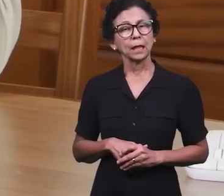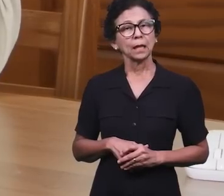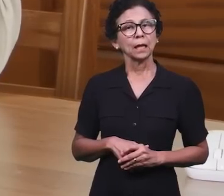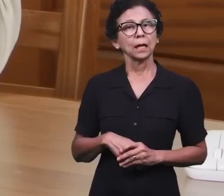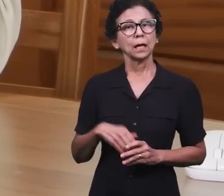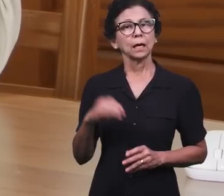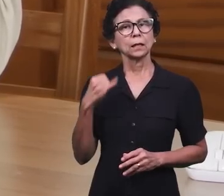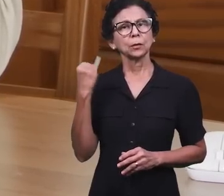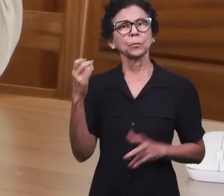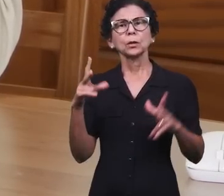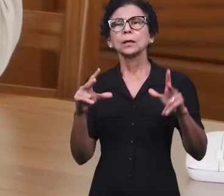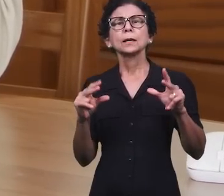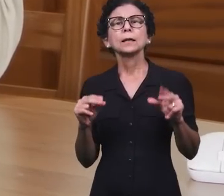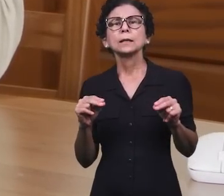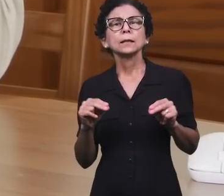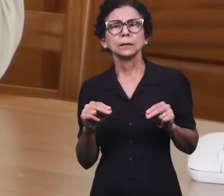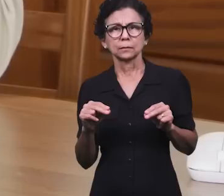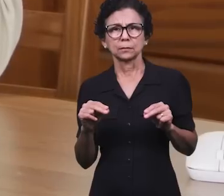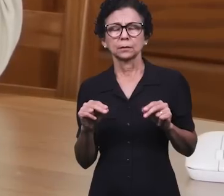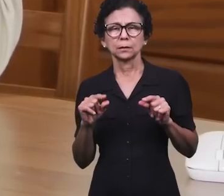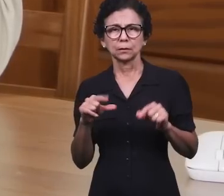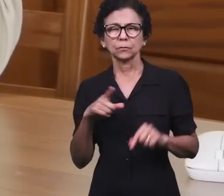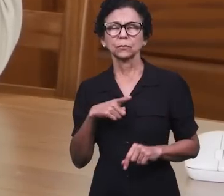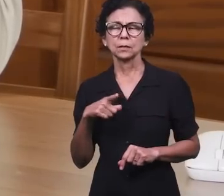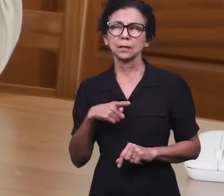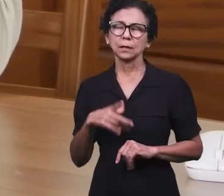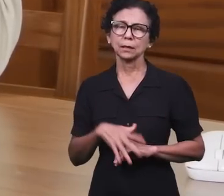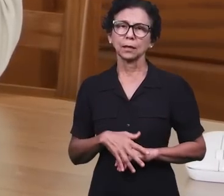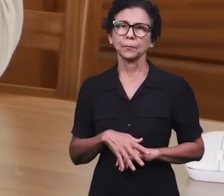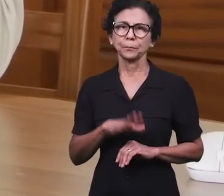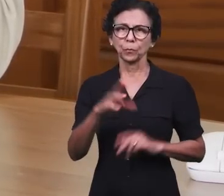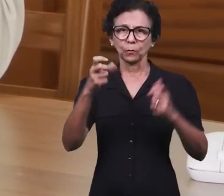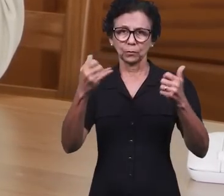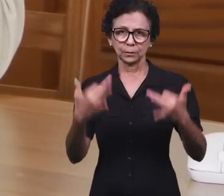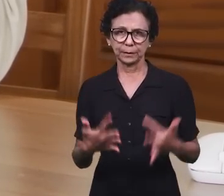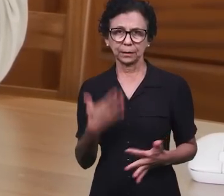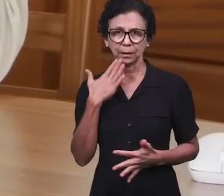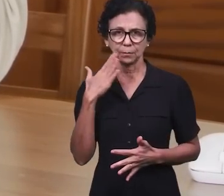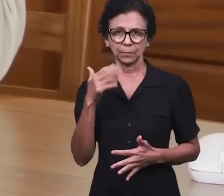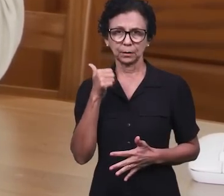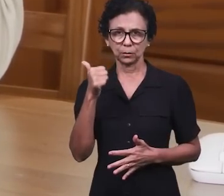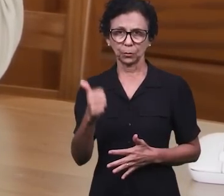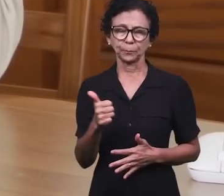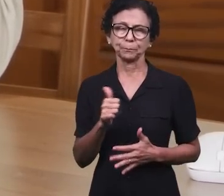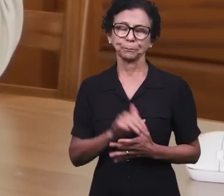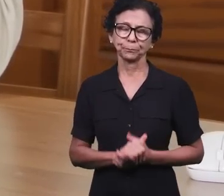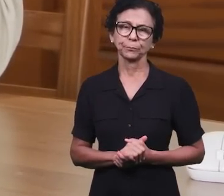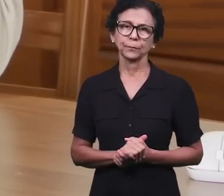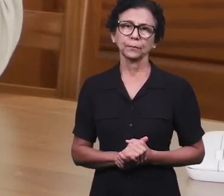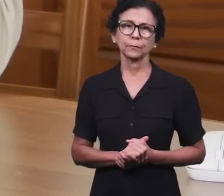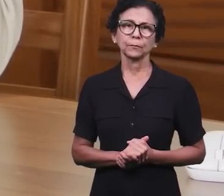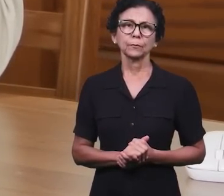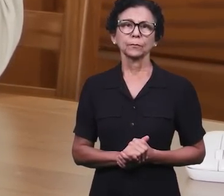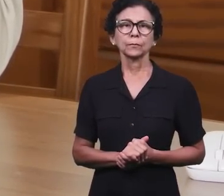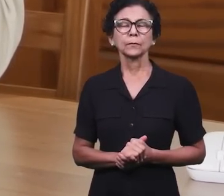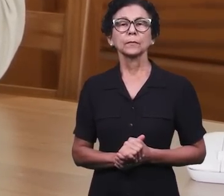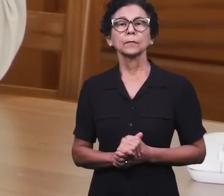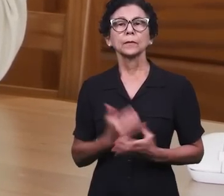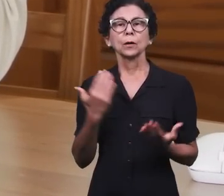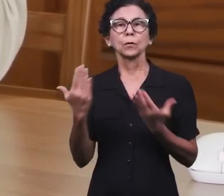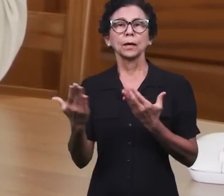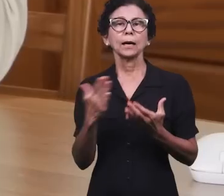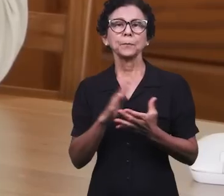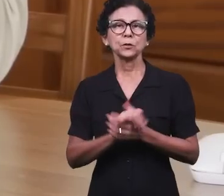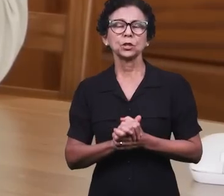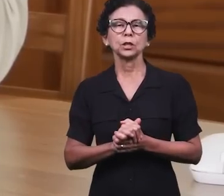se você não tiver, a herança é importante porque uma herança vai ser transmitida. Então, vamos depois explicar melhor sobre a herança aqui. Agora, ele